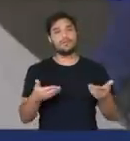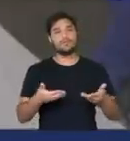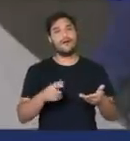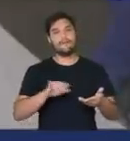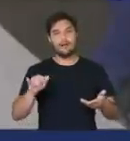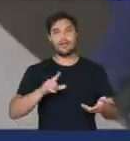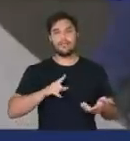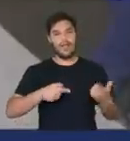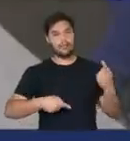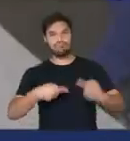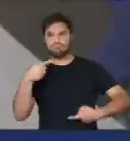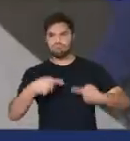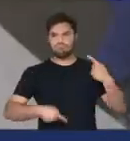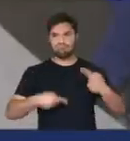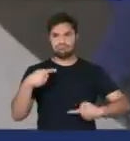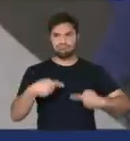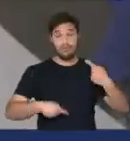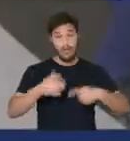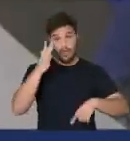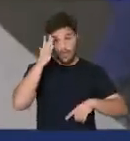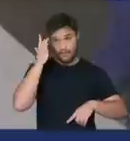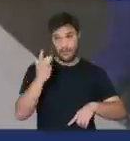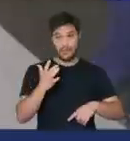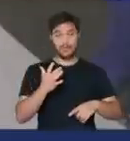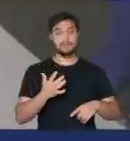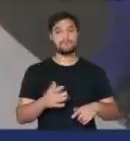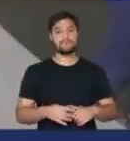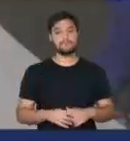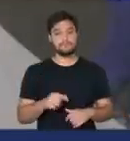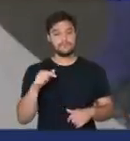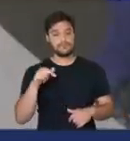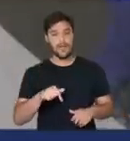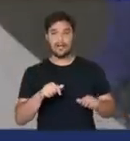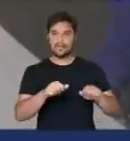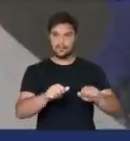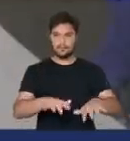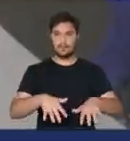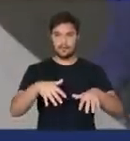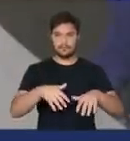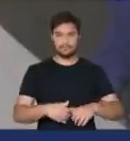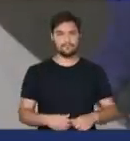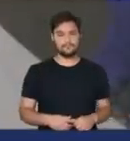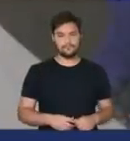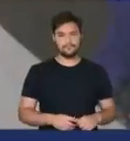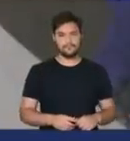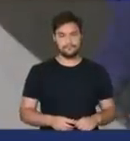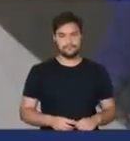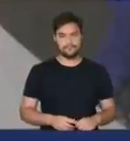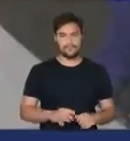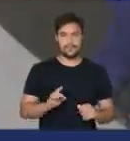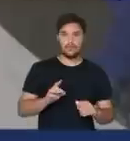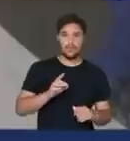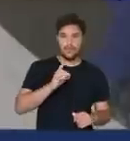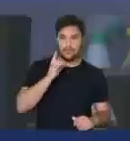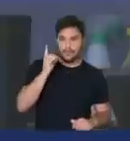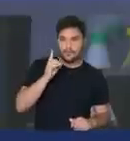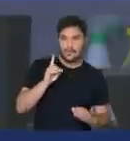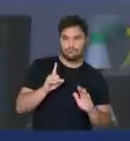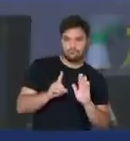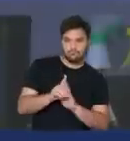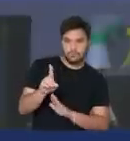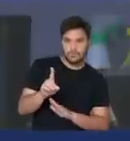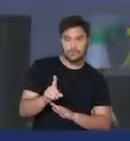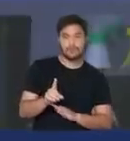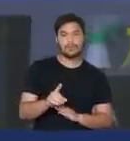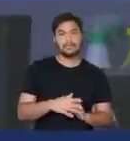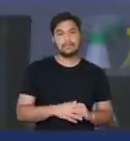certamente vamos ter um grande debate intenso no dia seguinte, amanhã, aqui nesse plenário. Deputado Bira do Pindaré, com relação